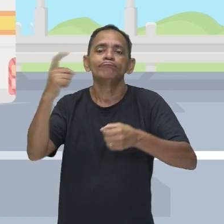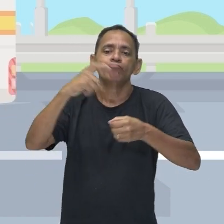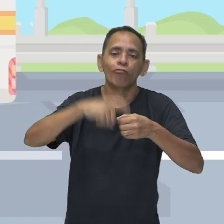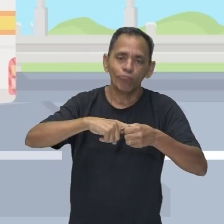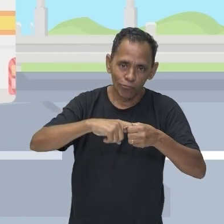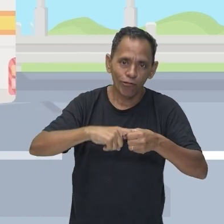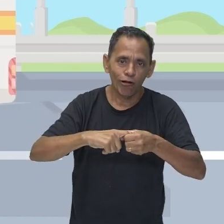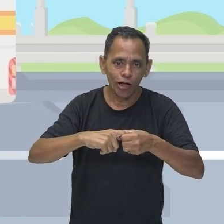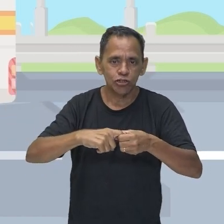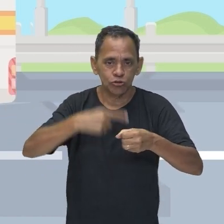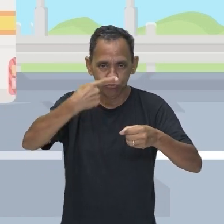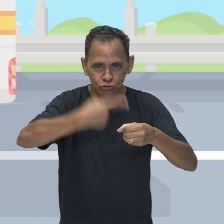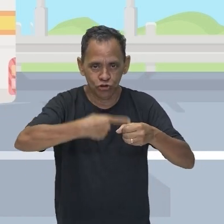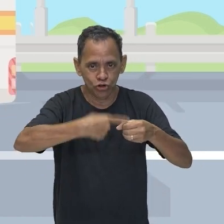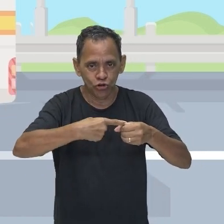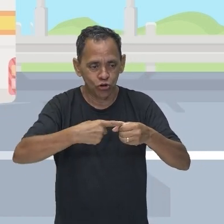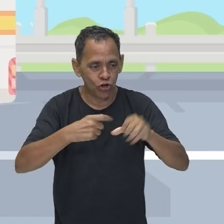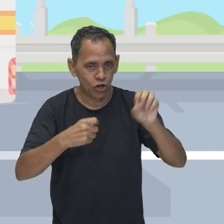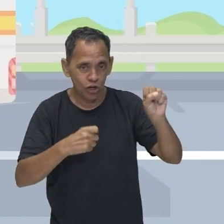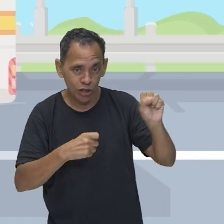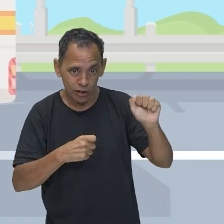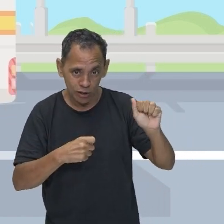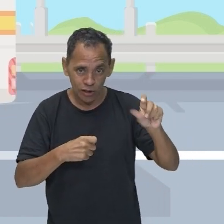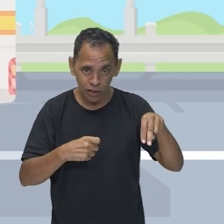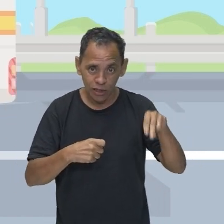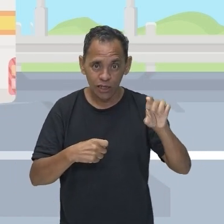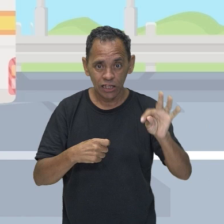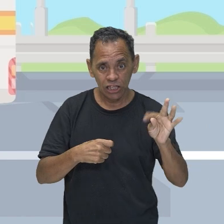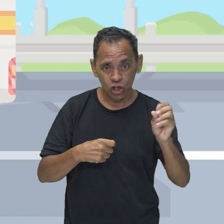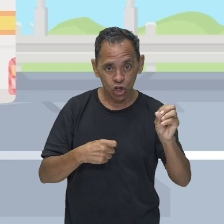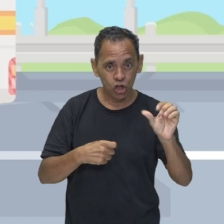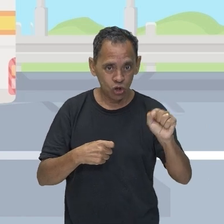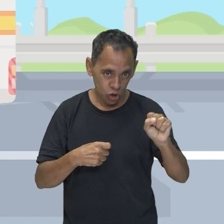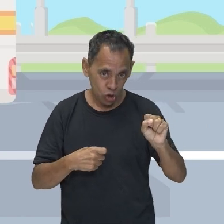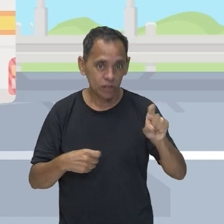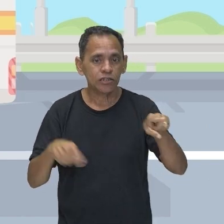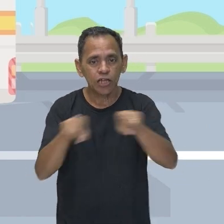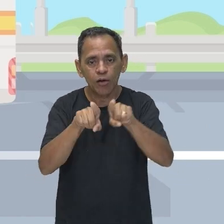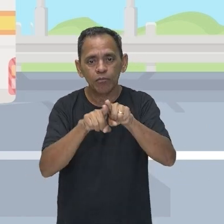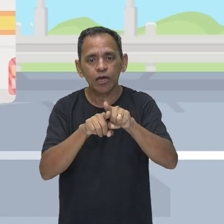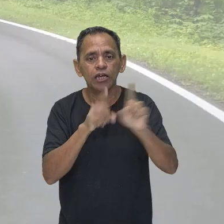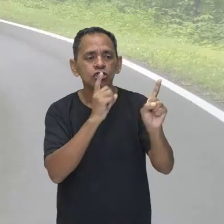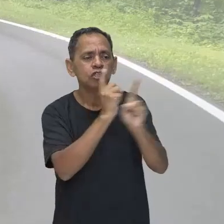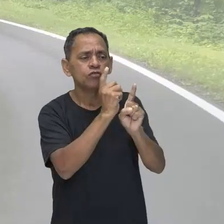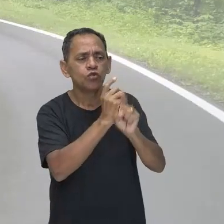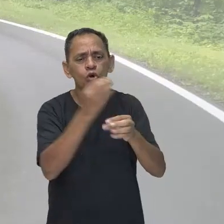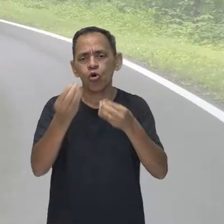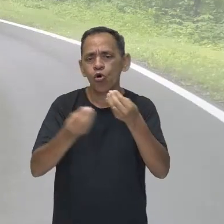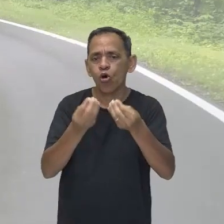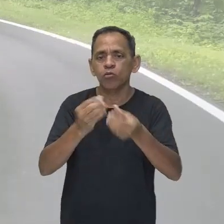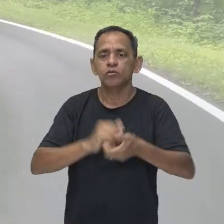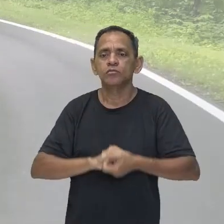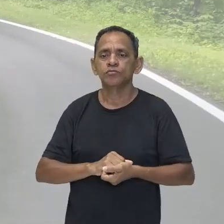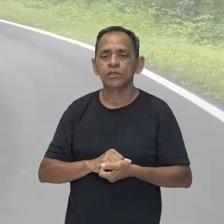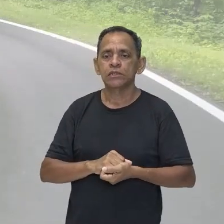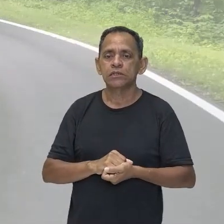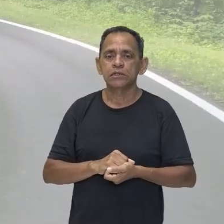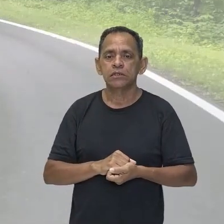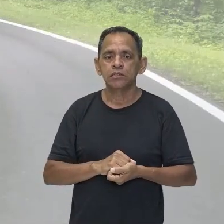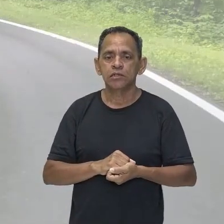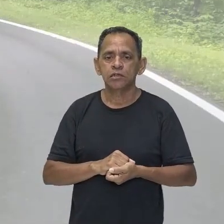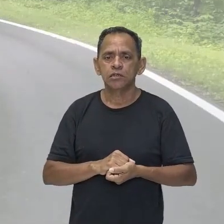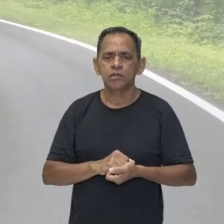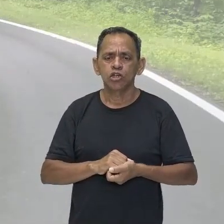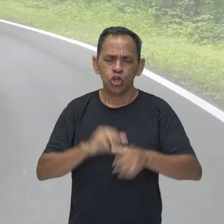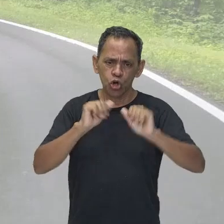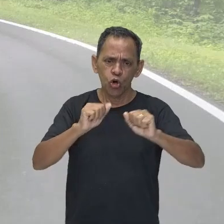é considerado retrógrado, tá, gente? Então, tu identificou? Professor, mas eu poderia dizer